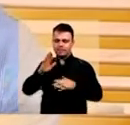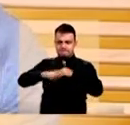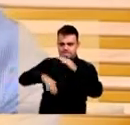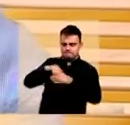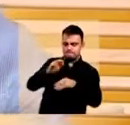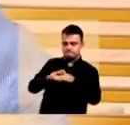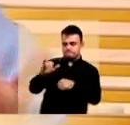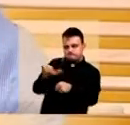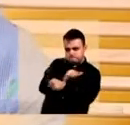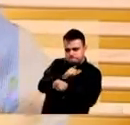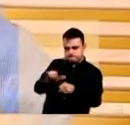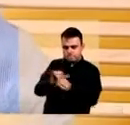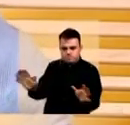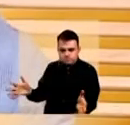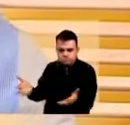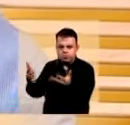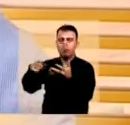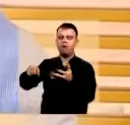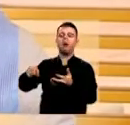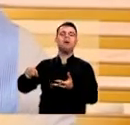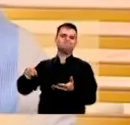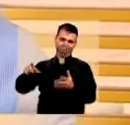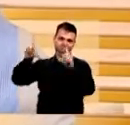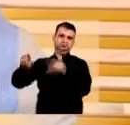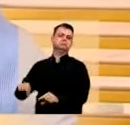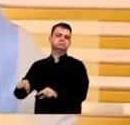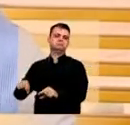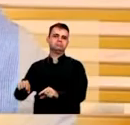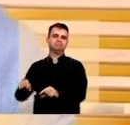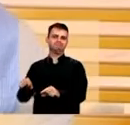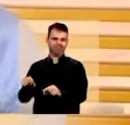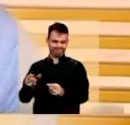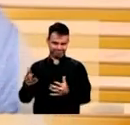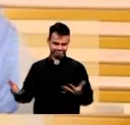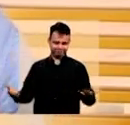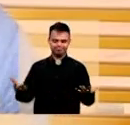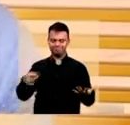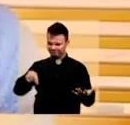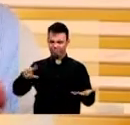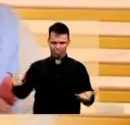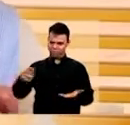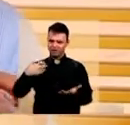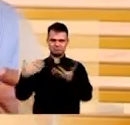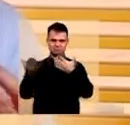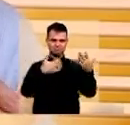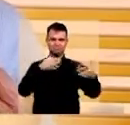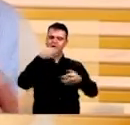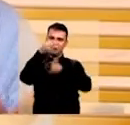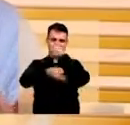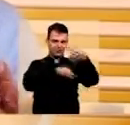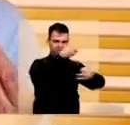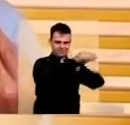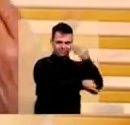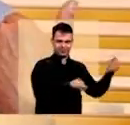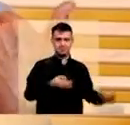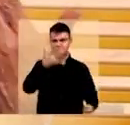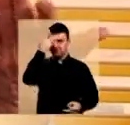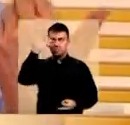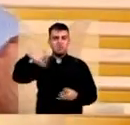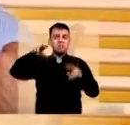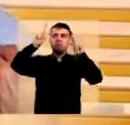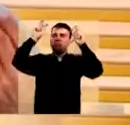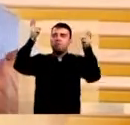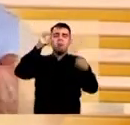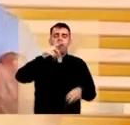procurar mecanismos para fazer que isso diminua bastante. Sim. Porque é o que a gente está comentando aqui. Quer dizer, cada um deve ler